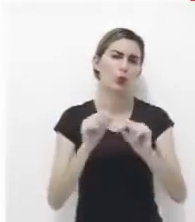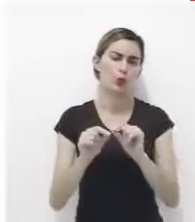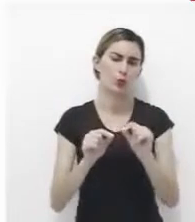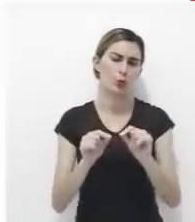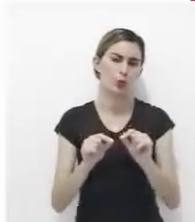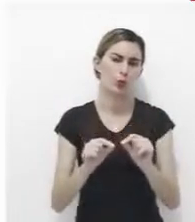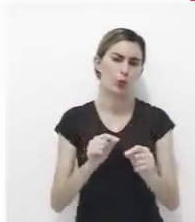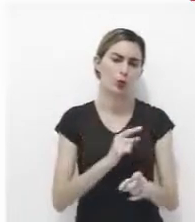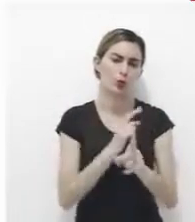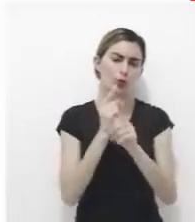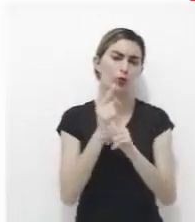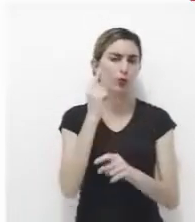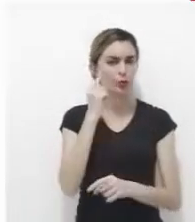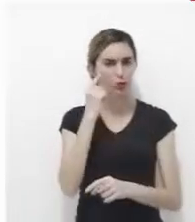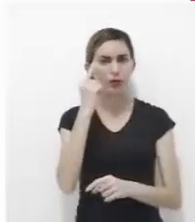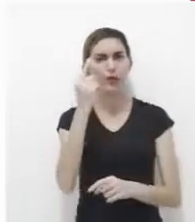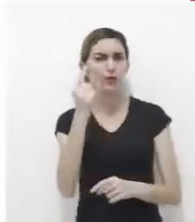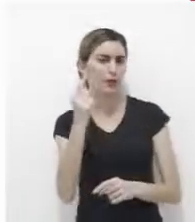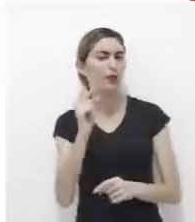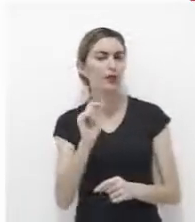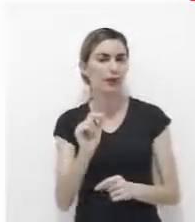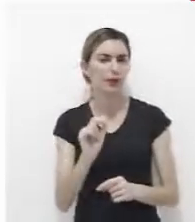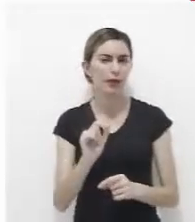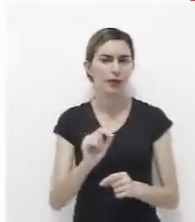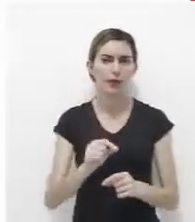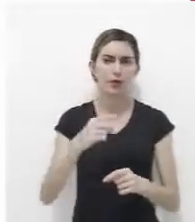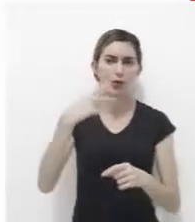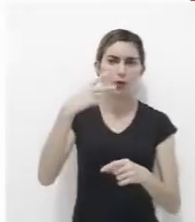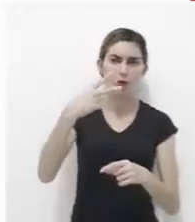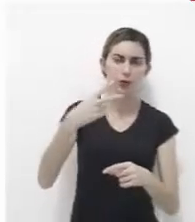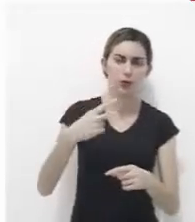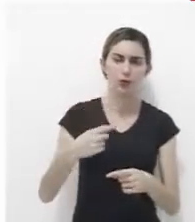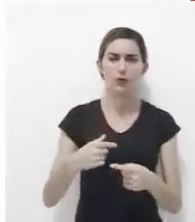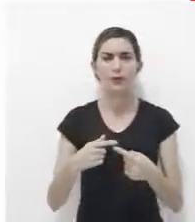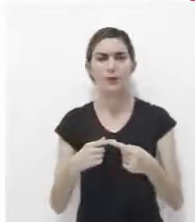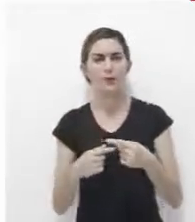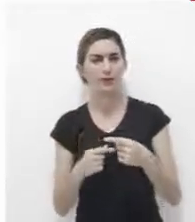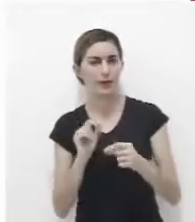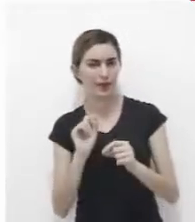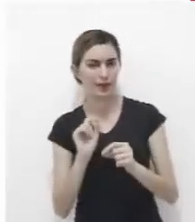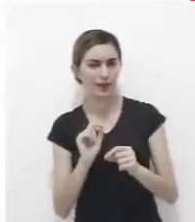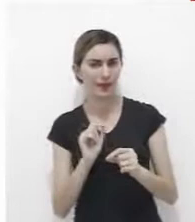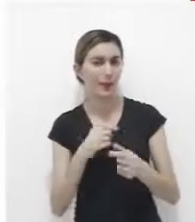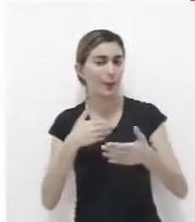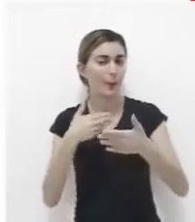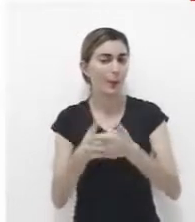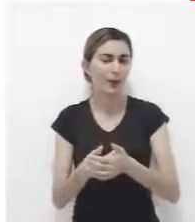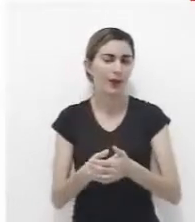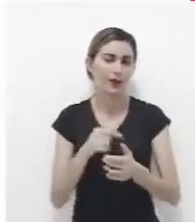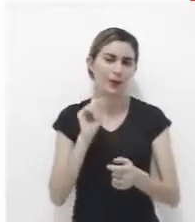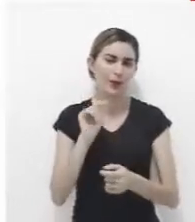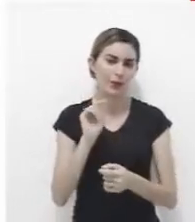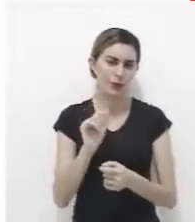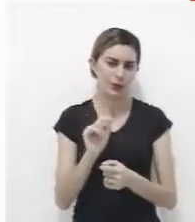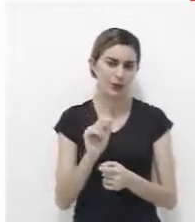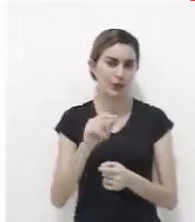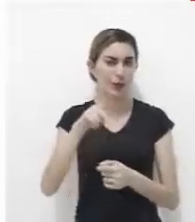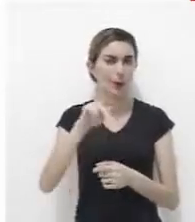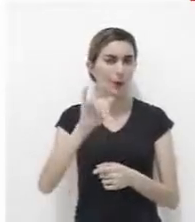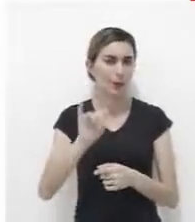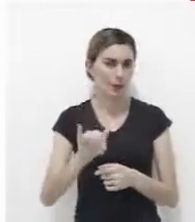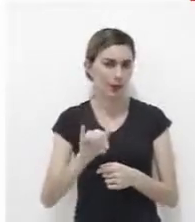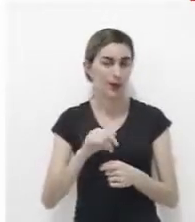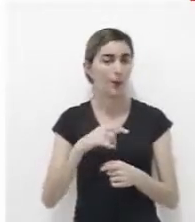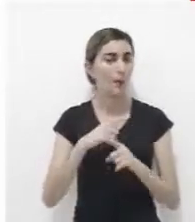que é que Arquimedes encontrou? Ele encontrou aquela ideia de 22 sobre 7. Isso é uma boa aproximação